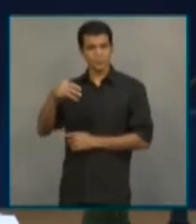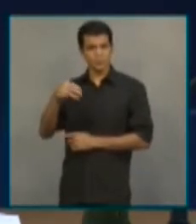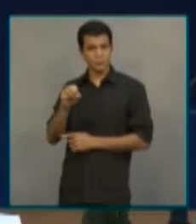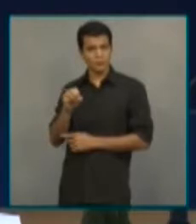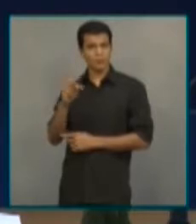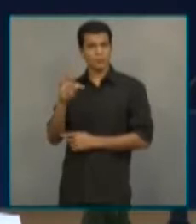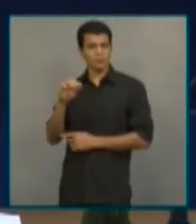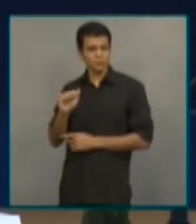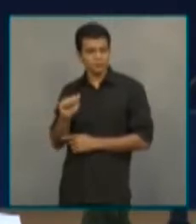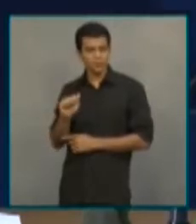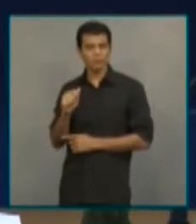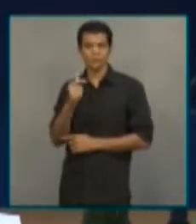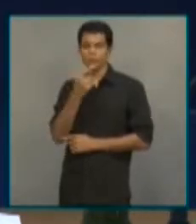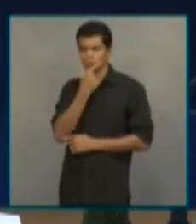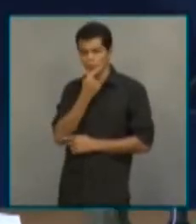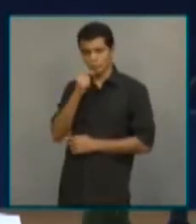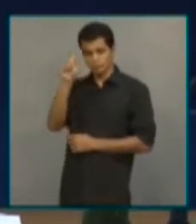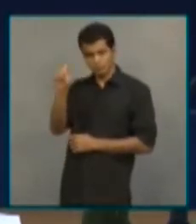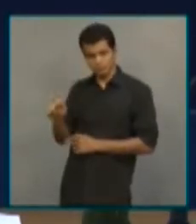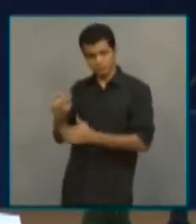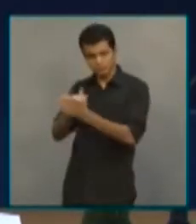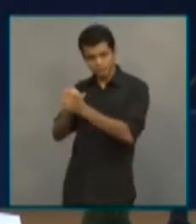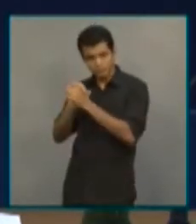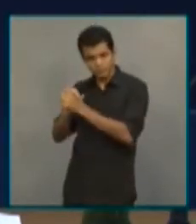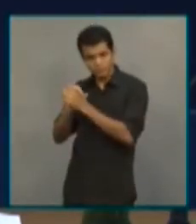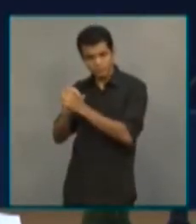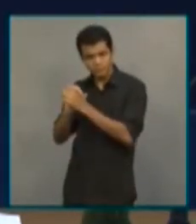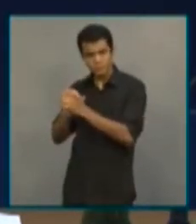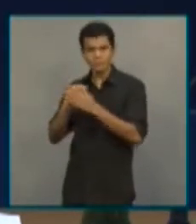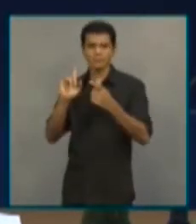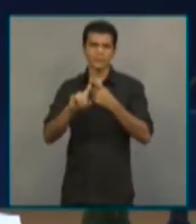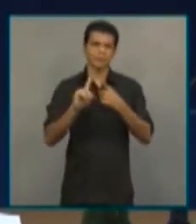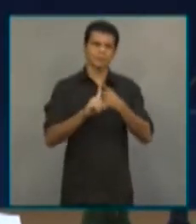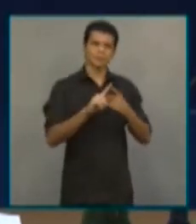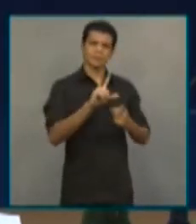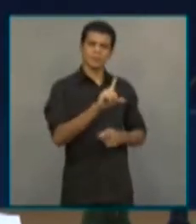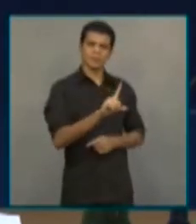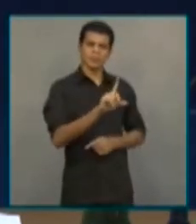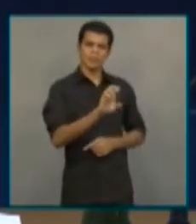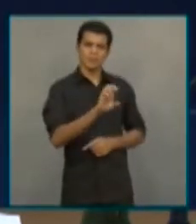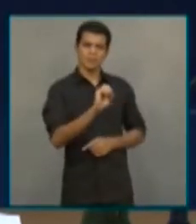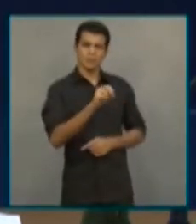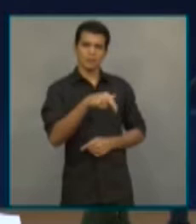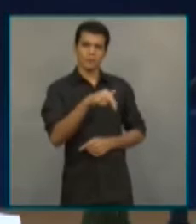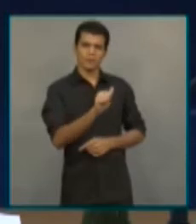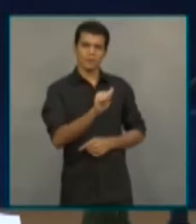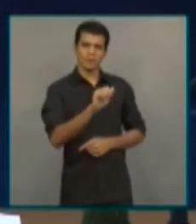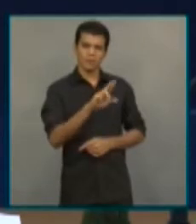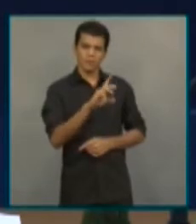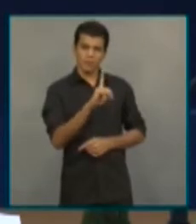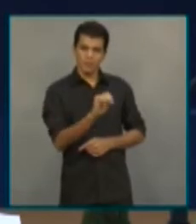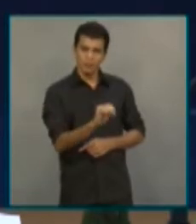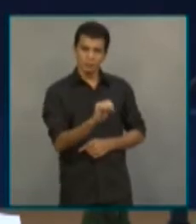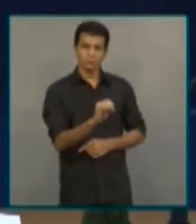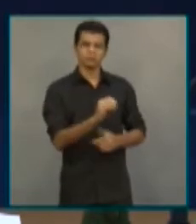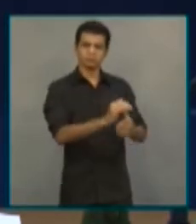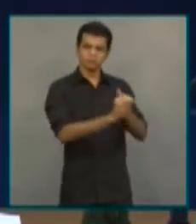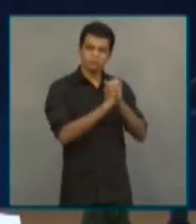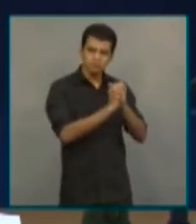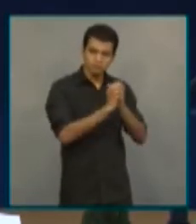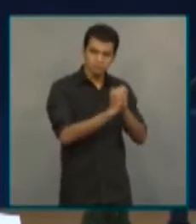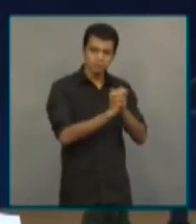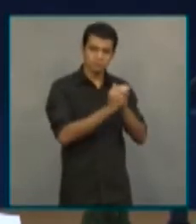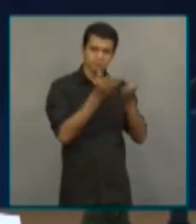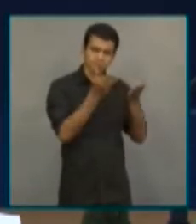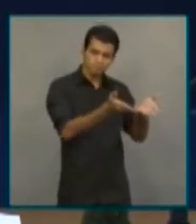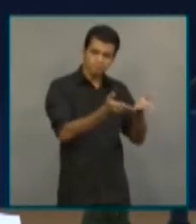Maia. O deputado Leonardo Araújo também já esteve aqui conosco e, no decorrer desse debate, se juntará a